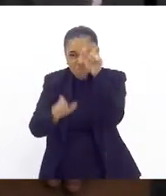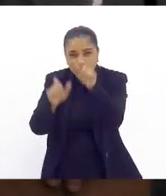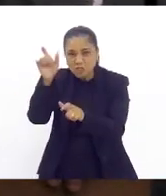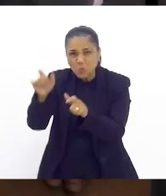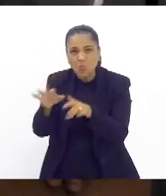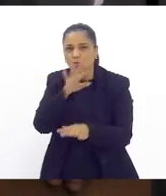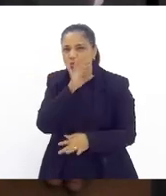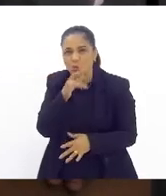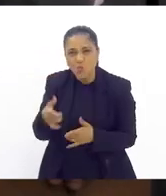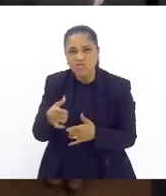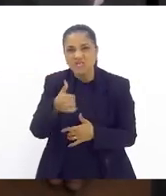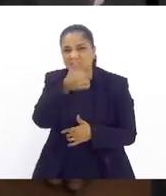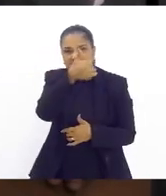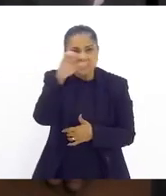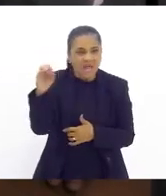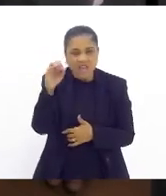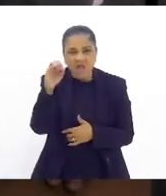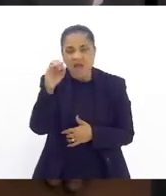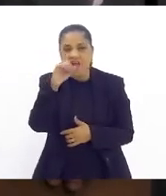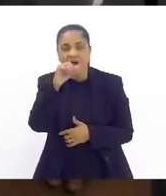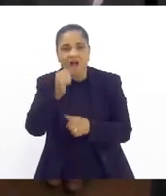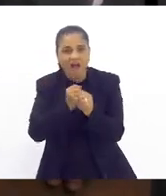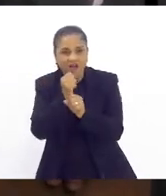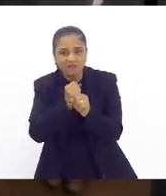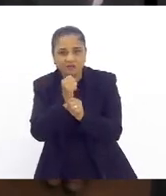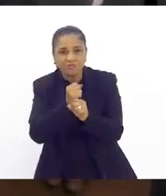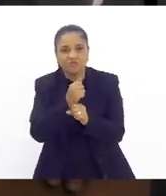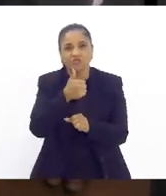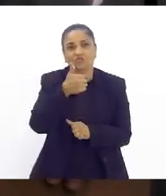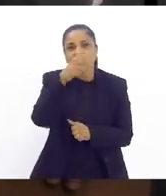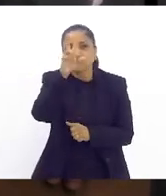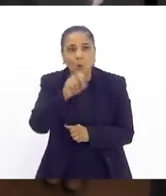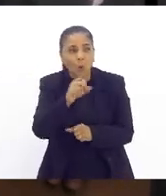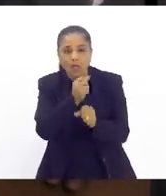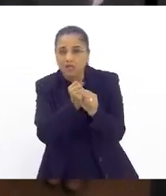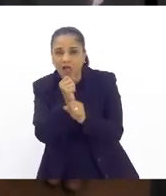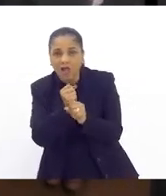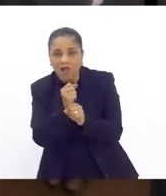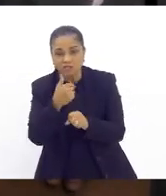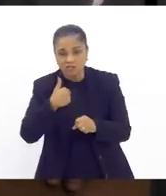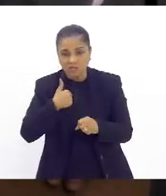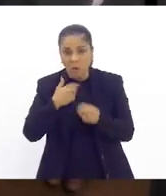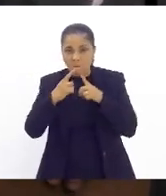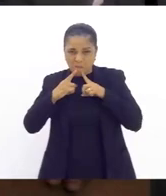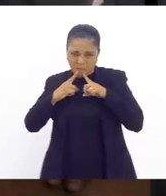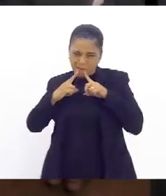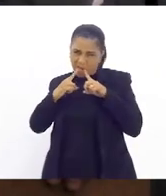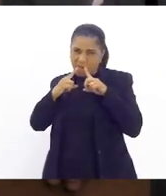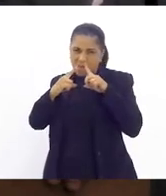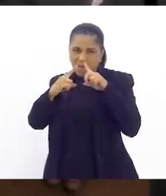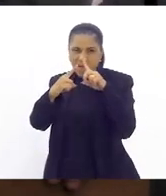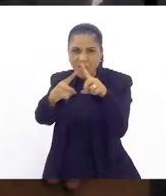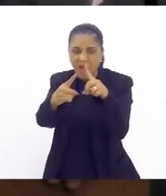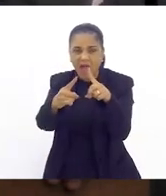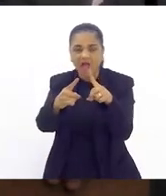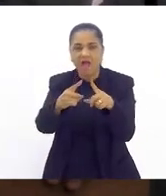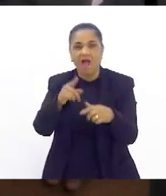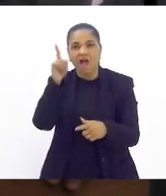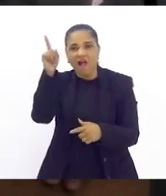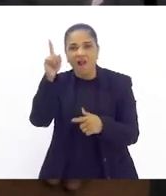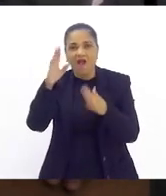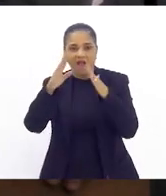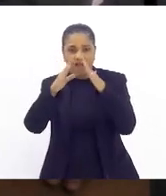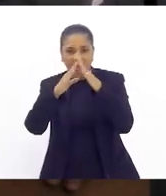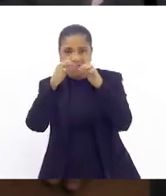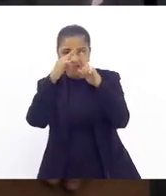50 100 anos se não fosse eu botando a Boca no Trombone a capela